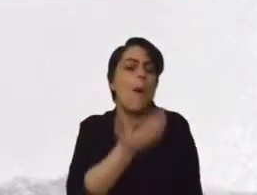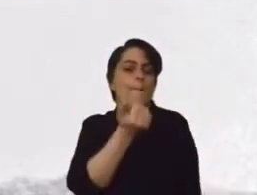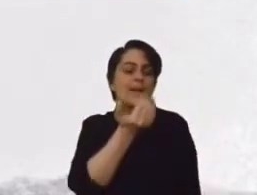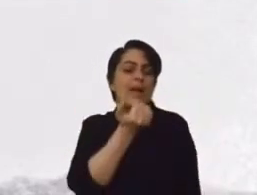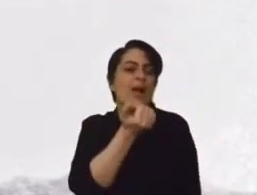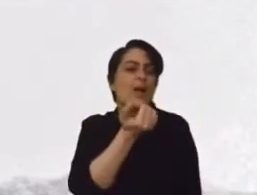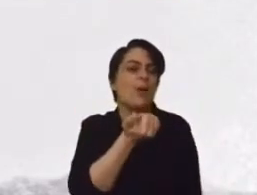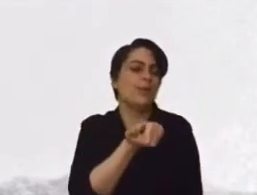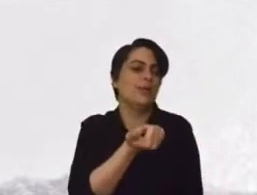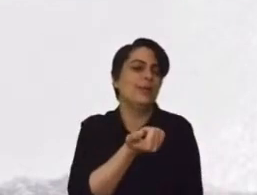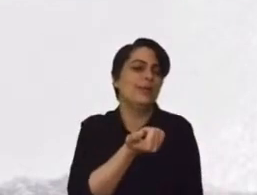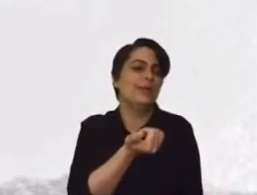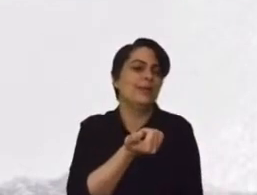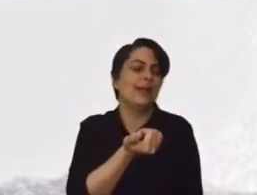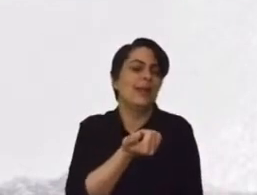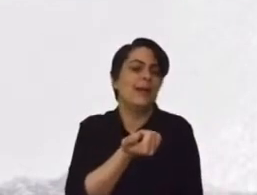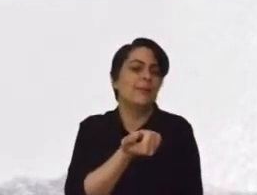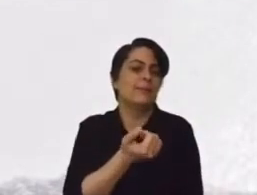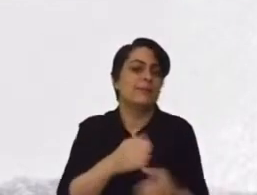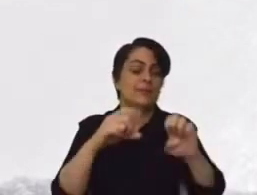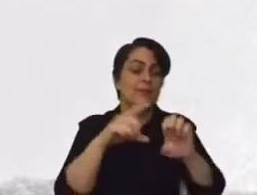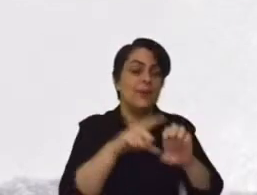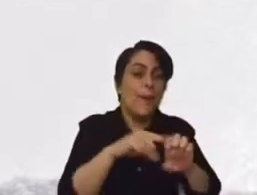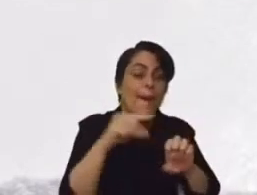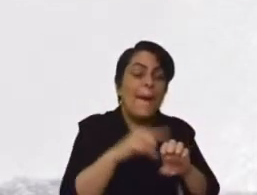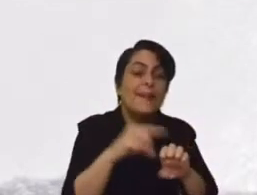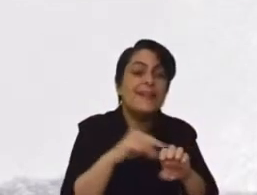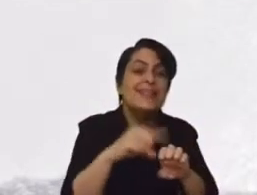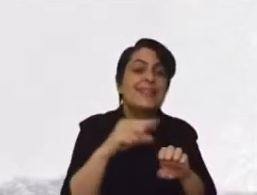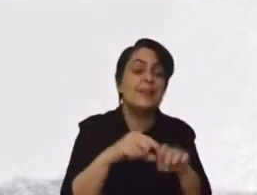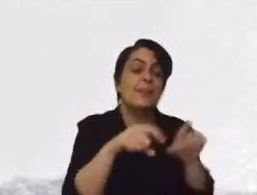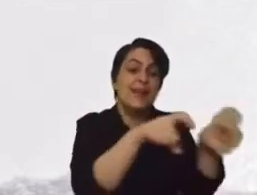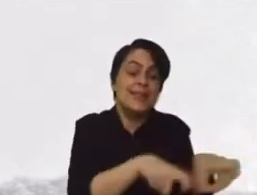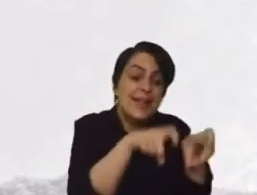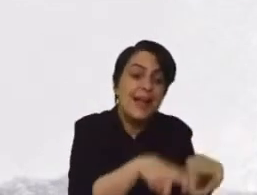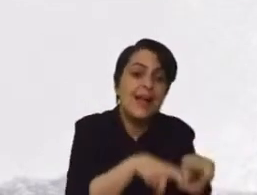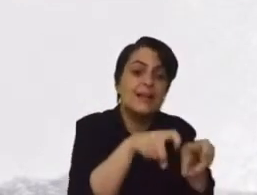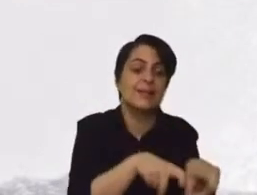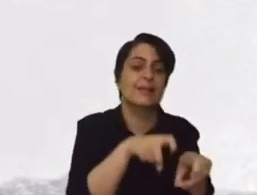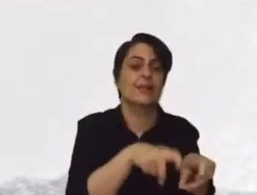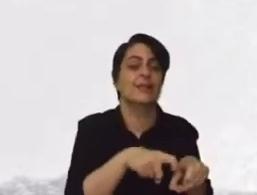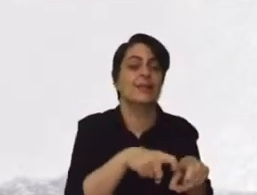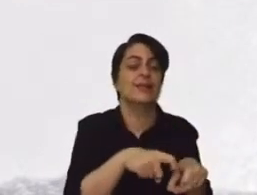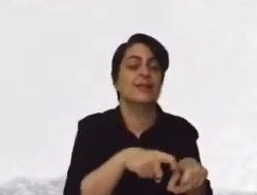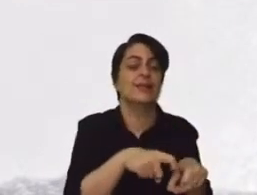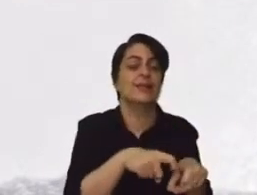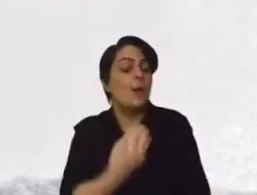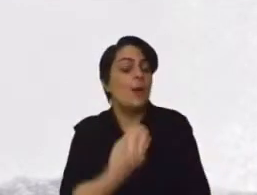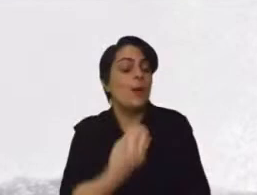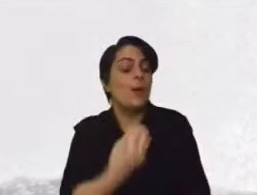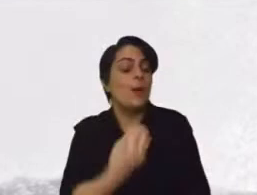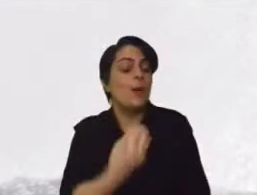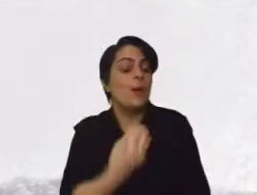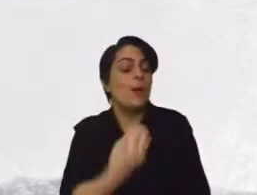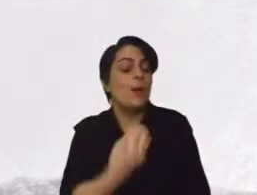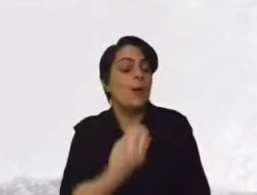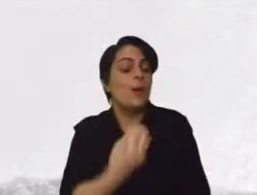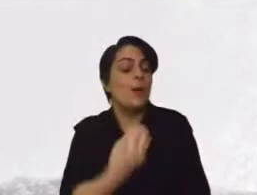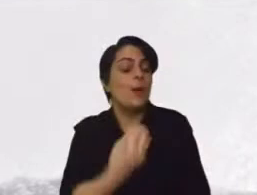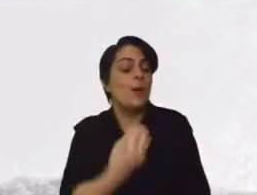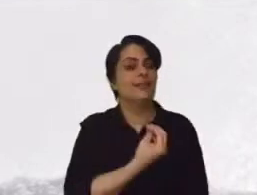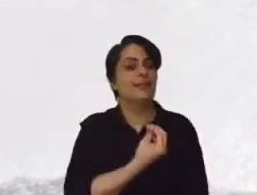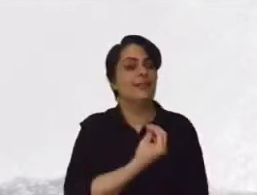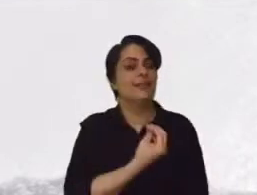médio agricultor tivesse efetivamente condições de viver decentemente. E tivessem condições, Sérgio,